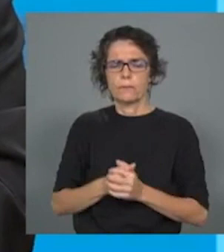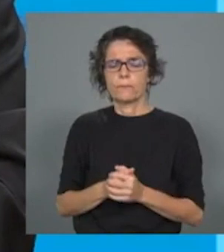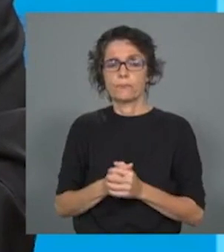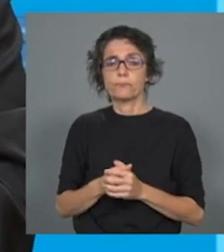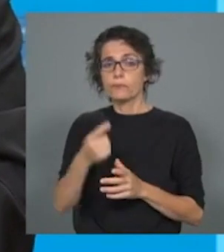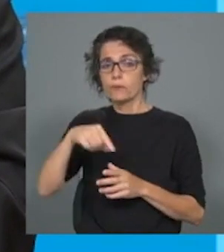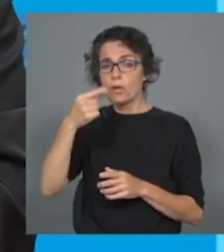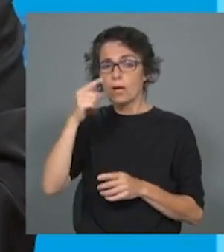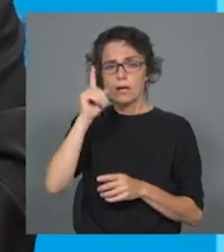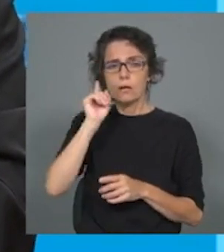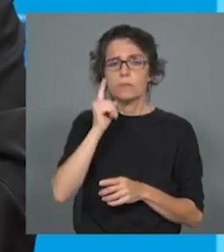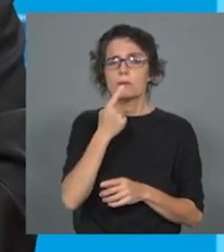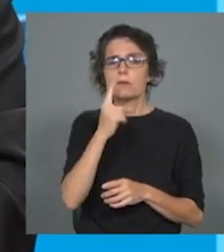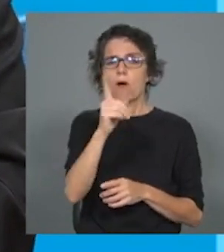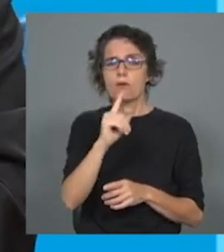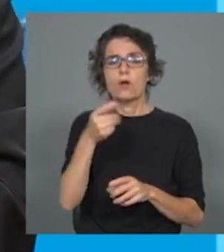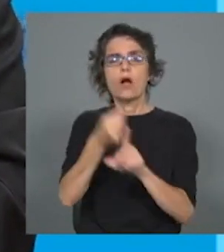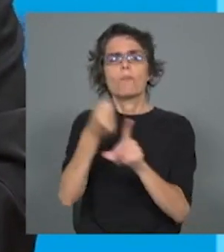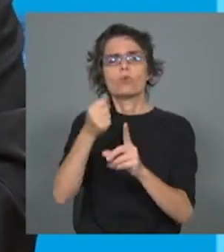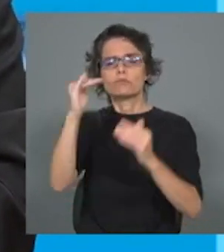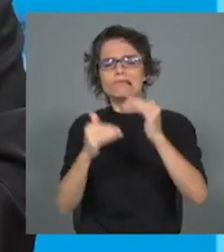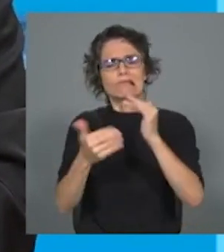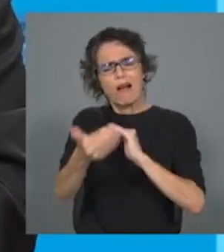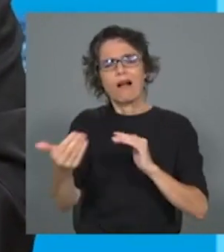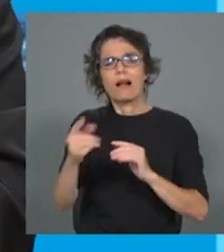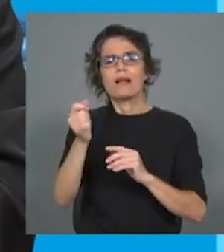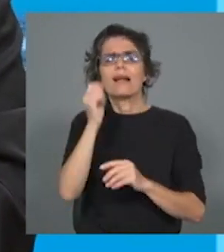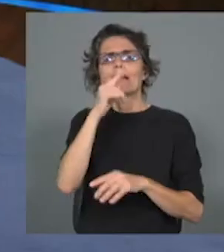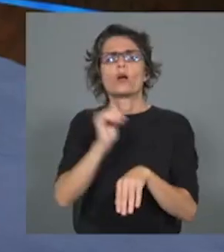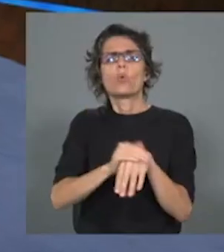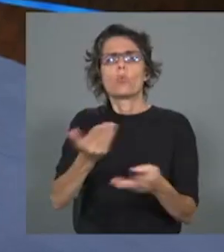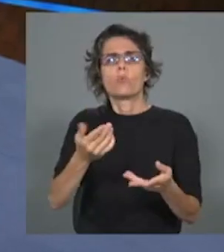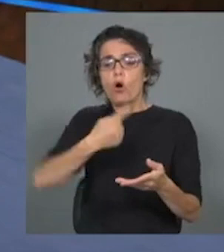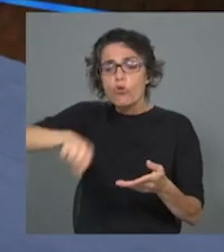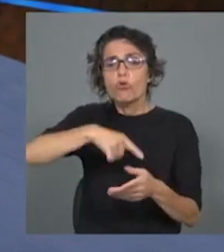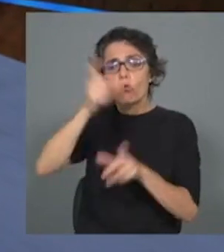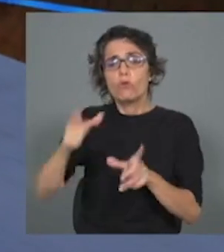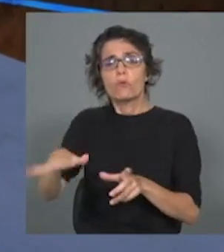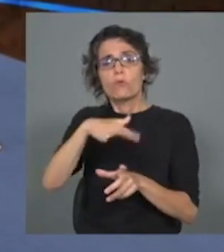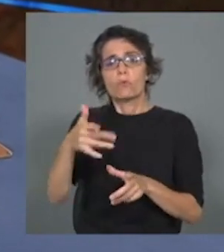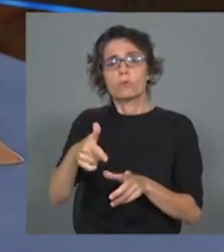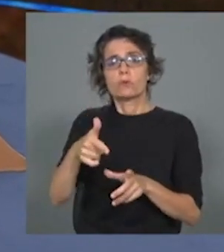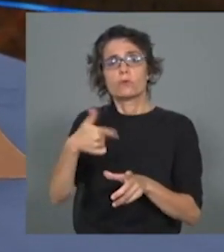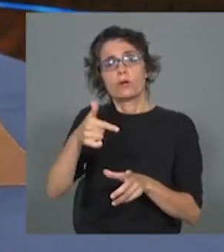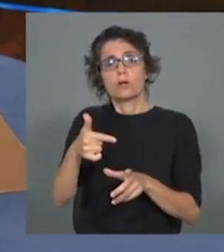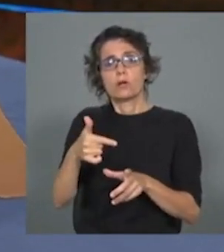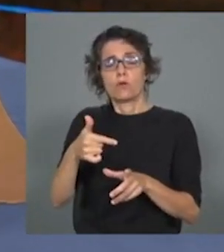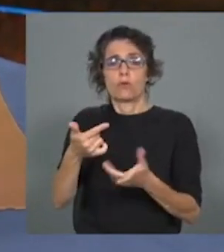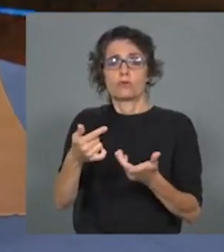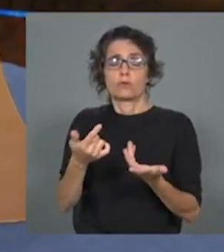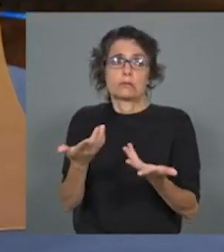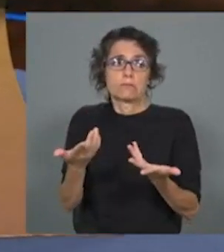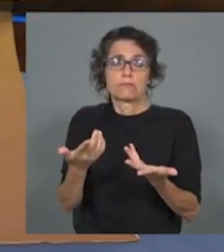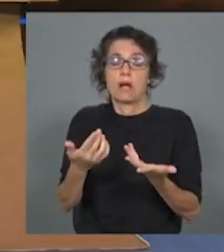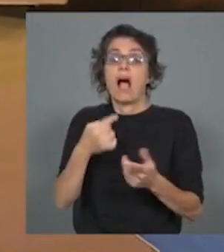luta é totalmente desigual e os únicos culpados desta luta somos nós cidadãos, que porventura, acidentalmente ou infelizmente